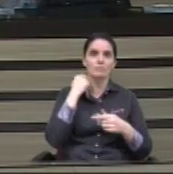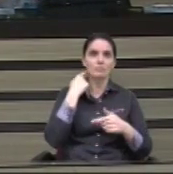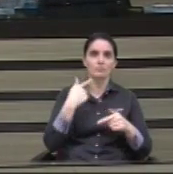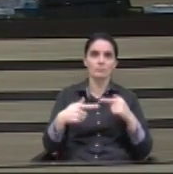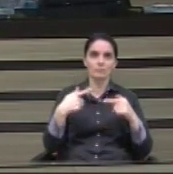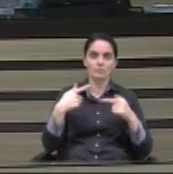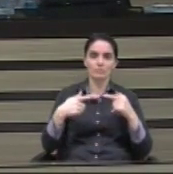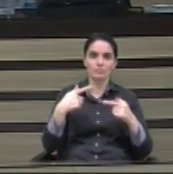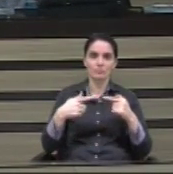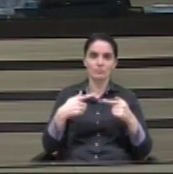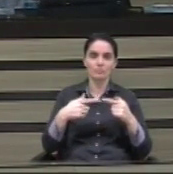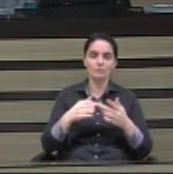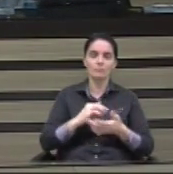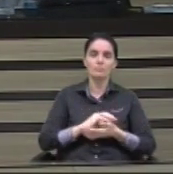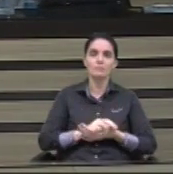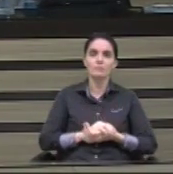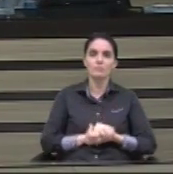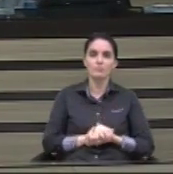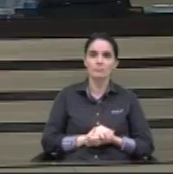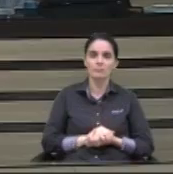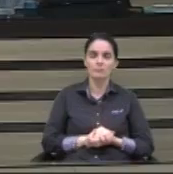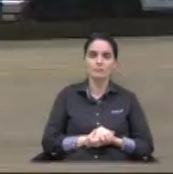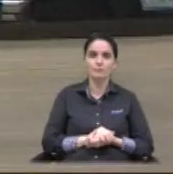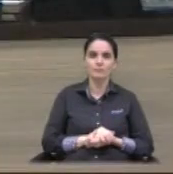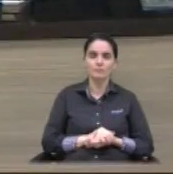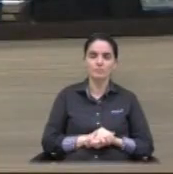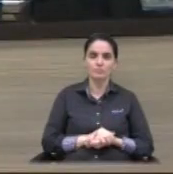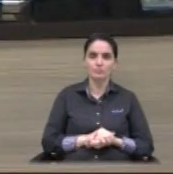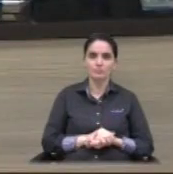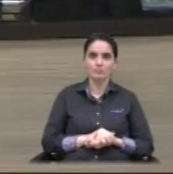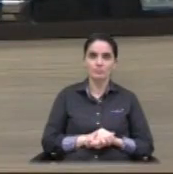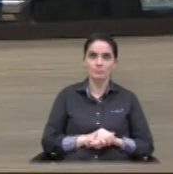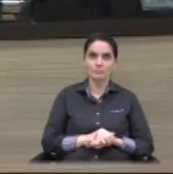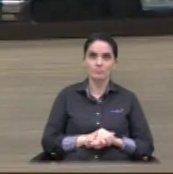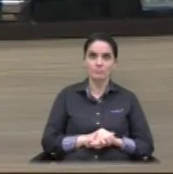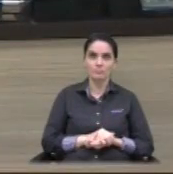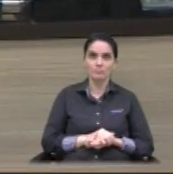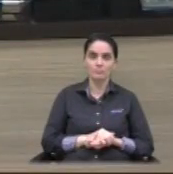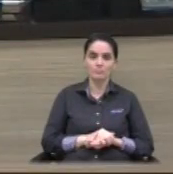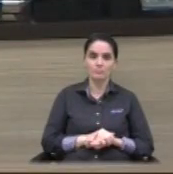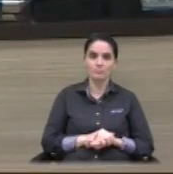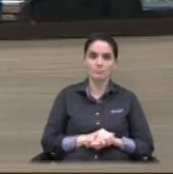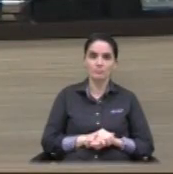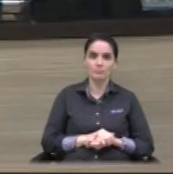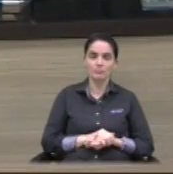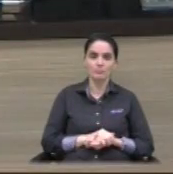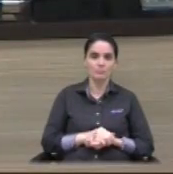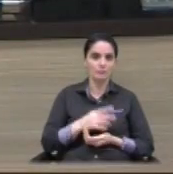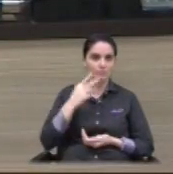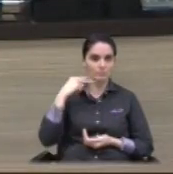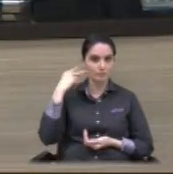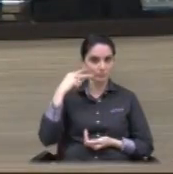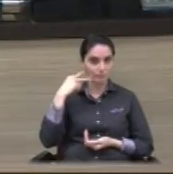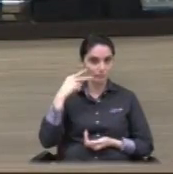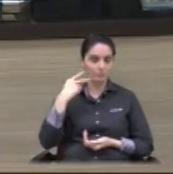Para discutir o requerimento, nobre vereador. Senhores